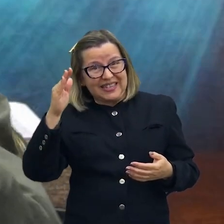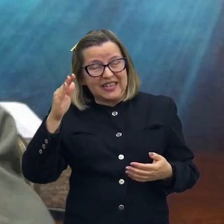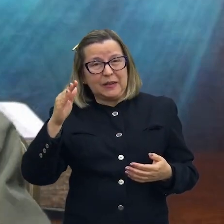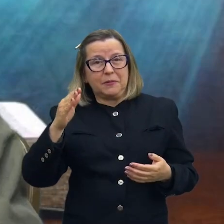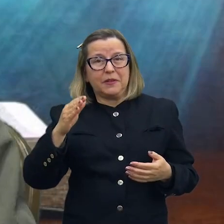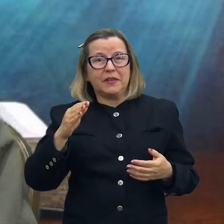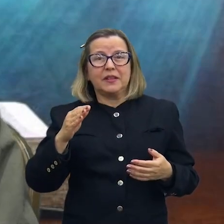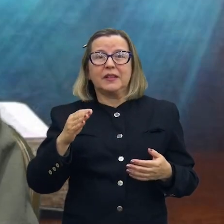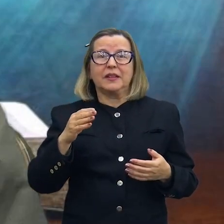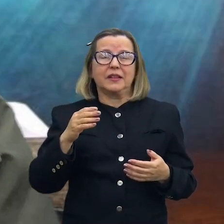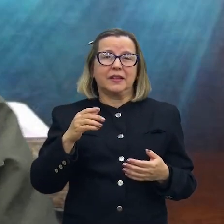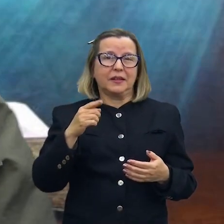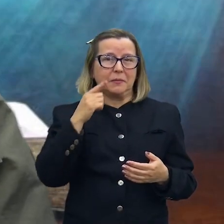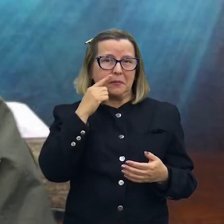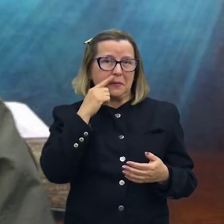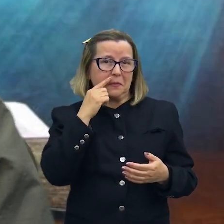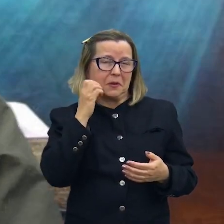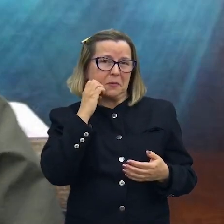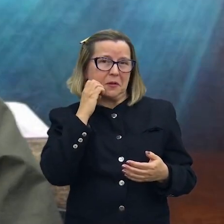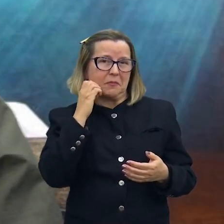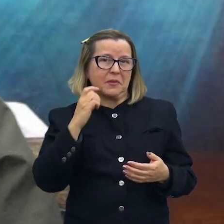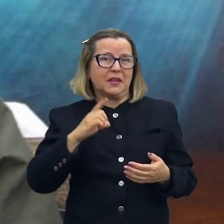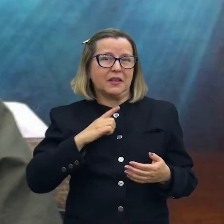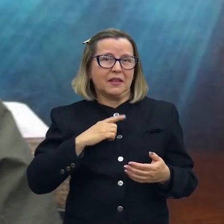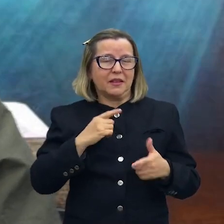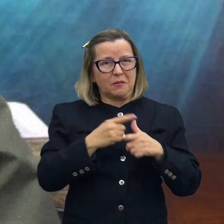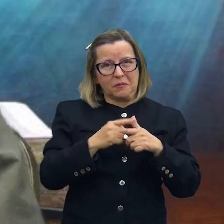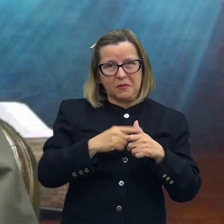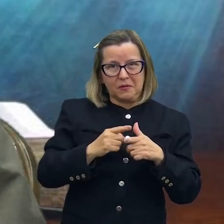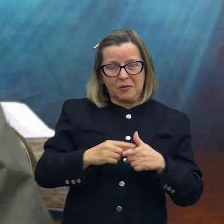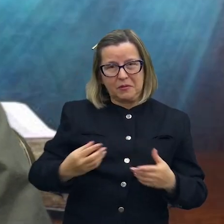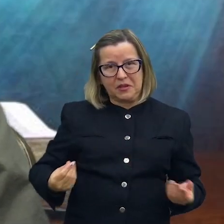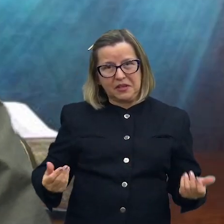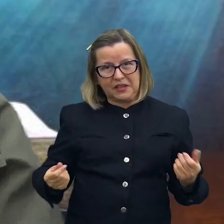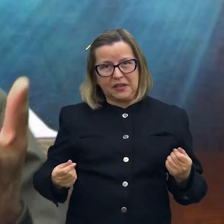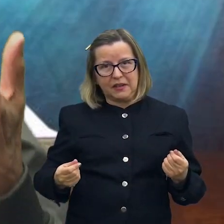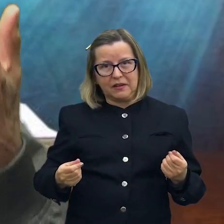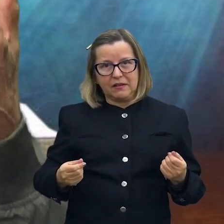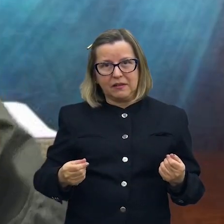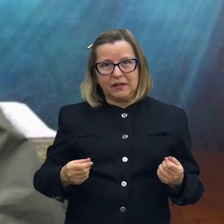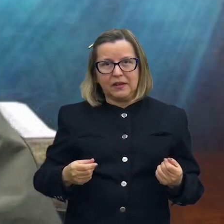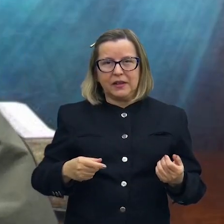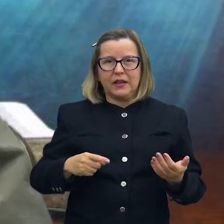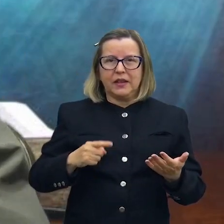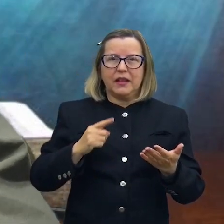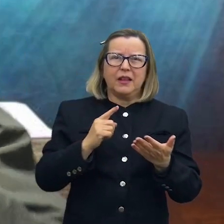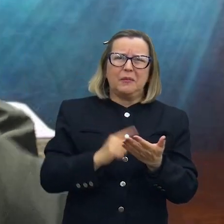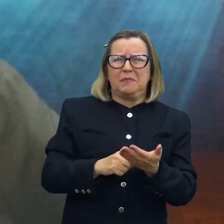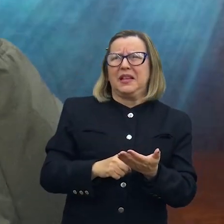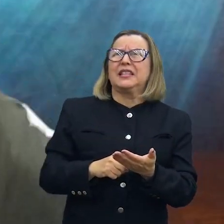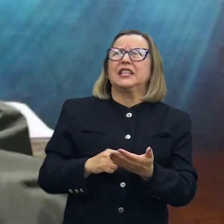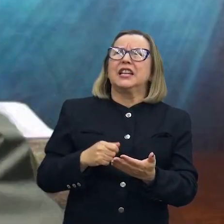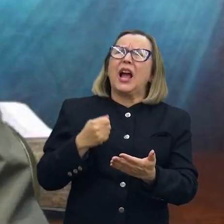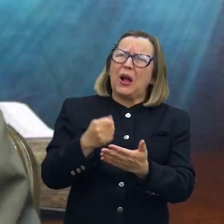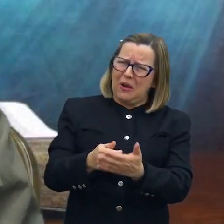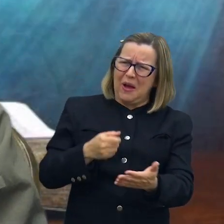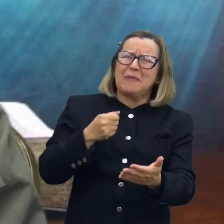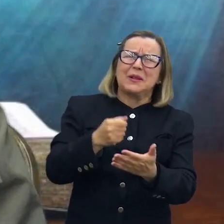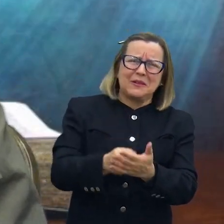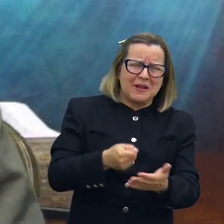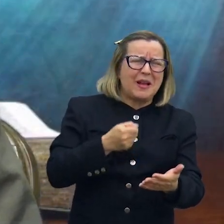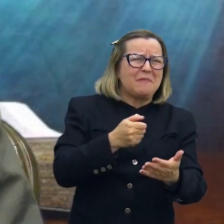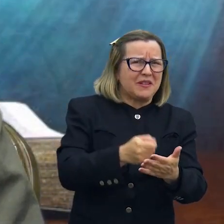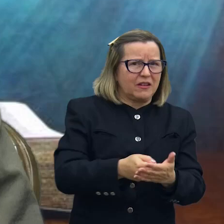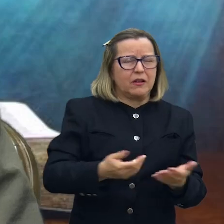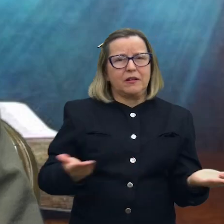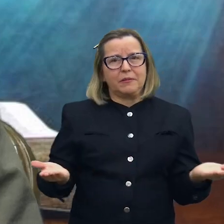Quantas esposas não sabem? É incrível isso, a esposa não sabe quanto o marido ganha, a despeito que tem algumas esposas que, misericórdia, realmente